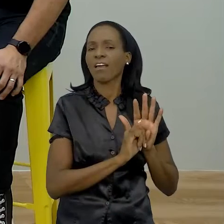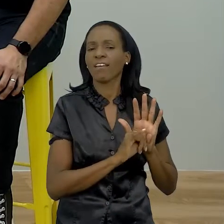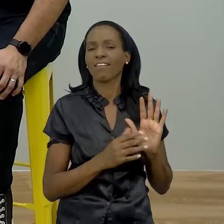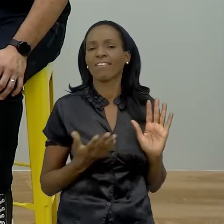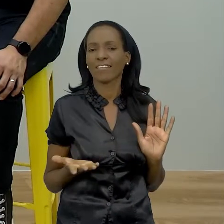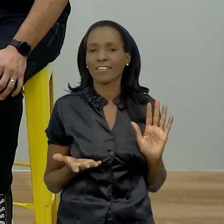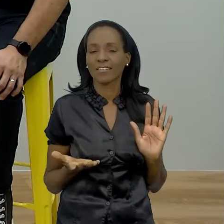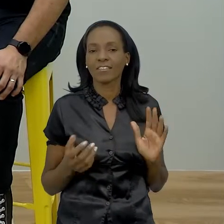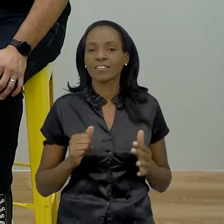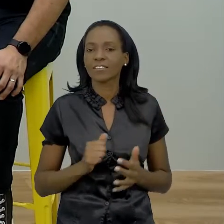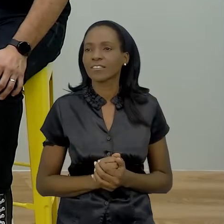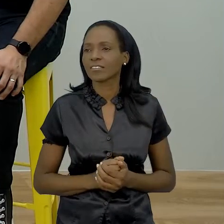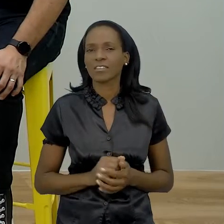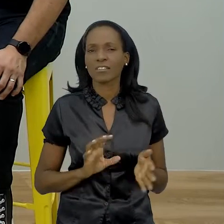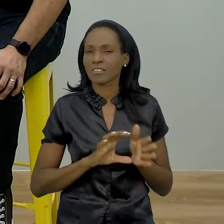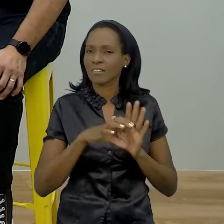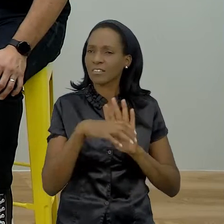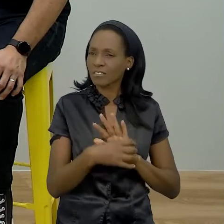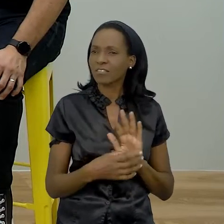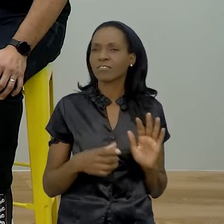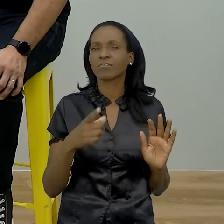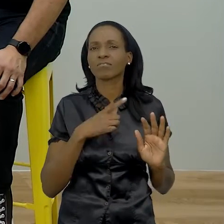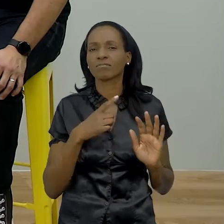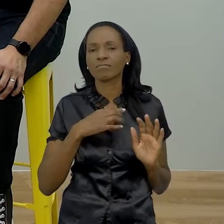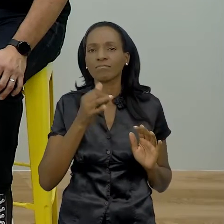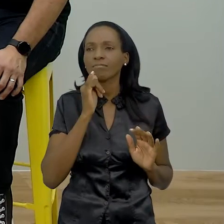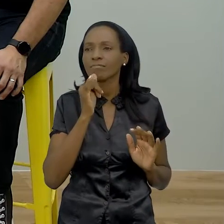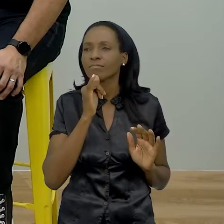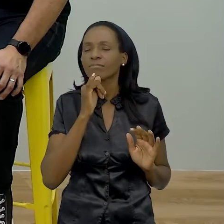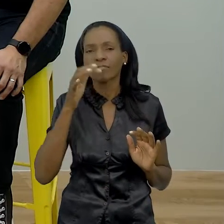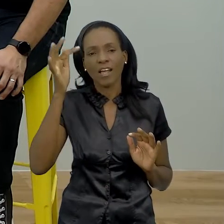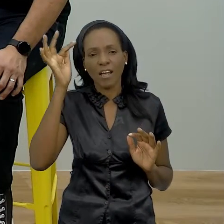Exato. Existia até uma teoria que era sobre, por exemplo,